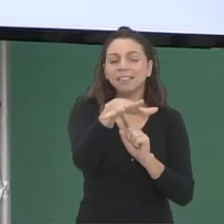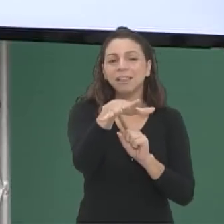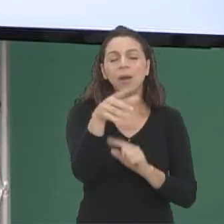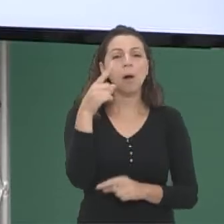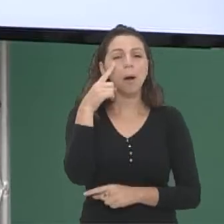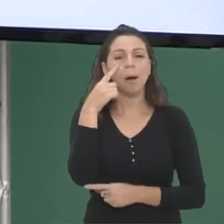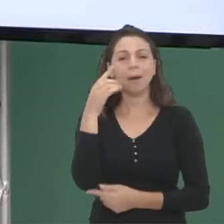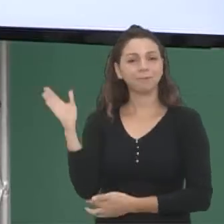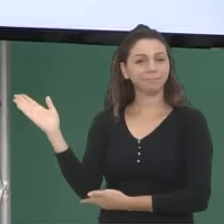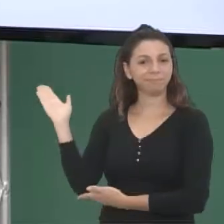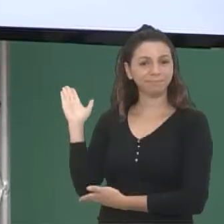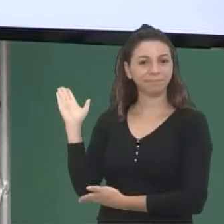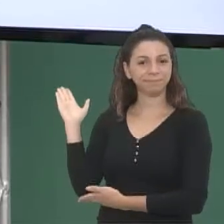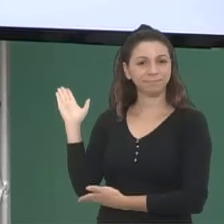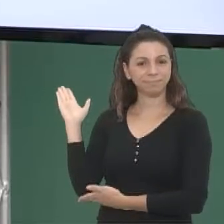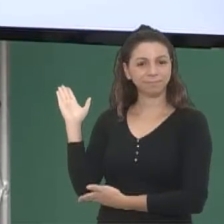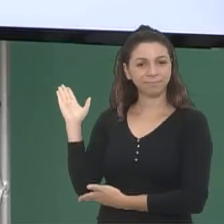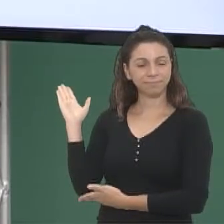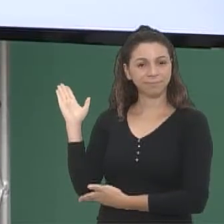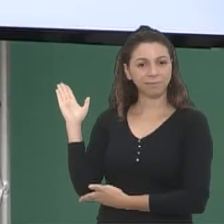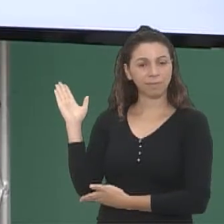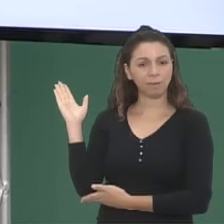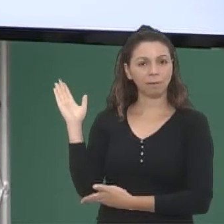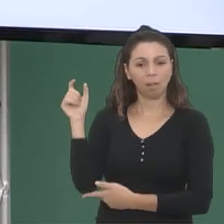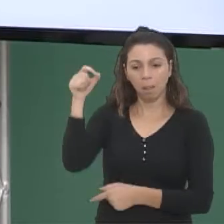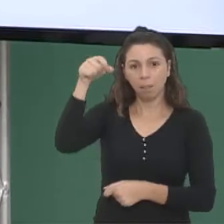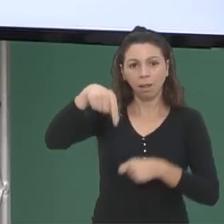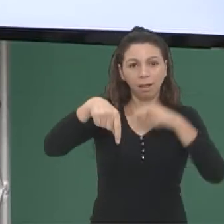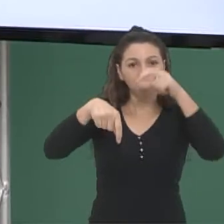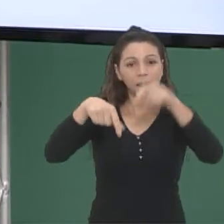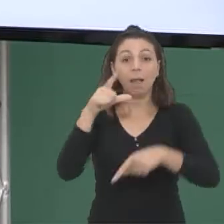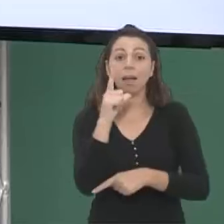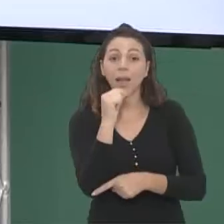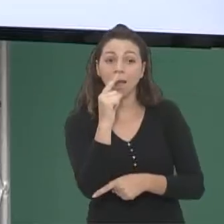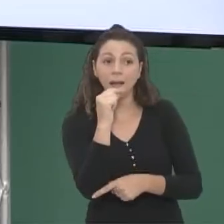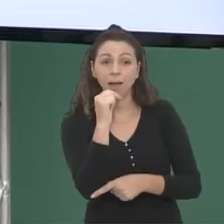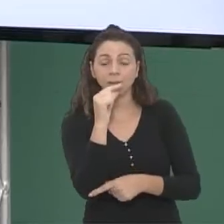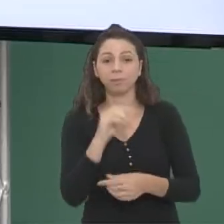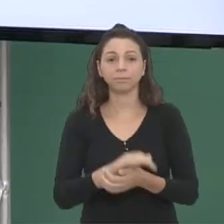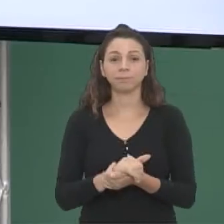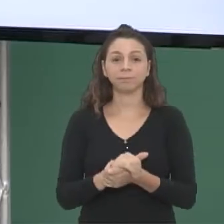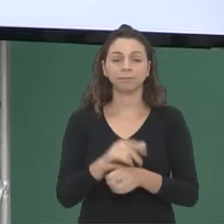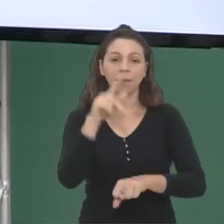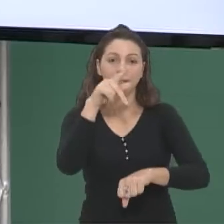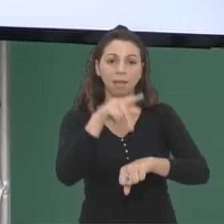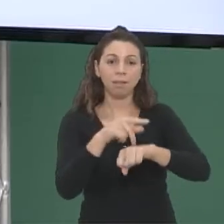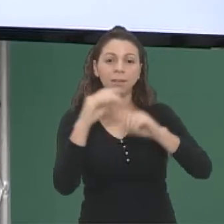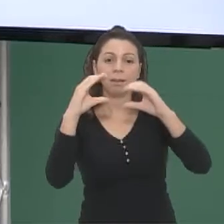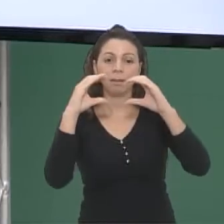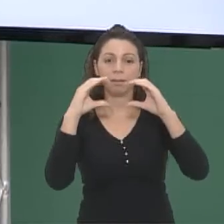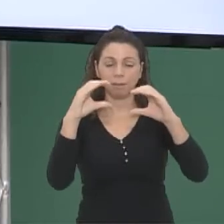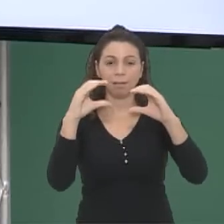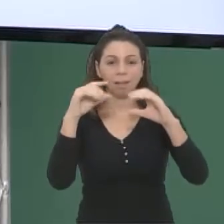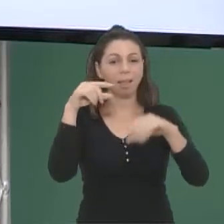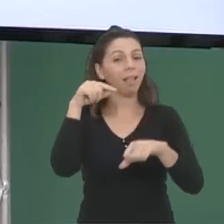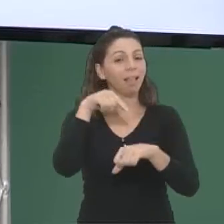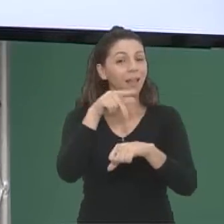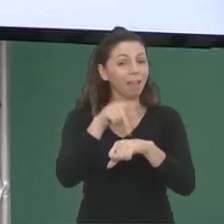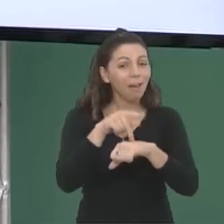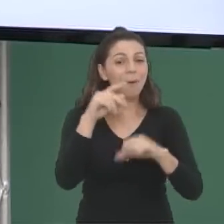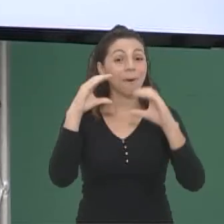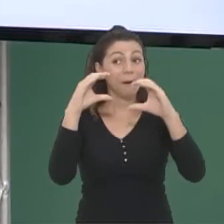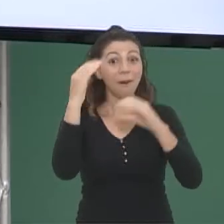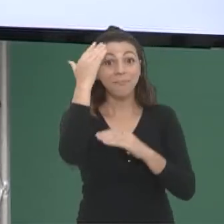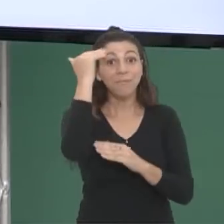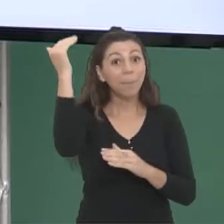pensarem. Eu trouxe gotas de água, eu trouxe uma rocha, aqui é uma rocha muito famosa que